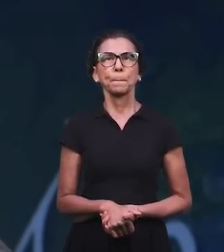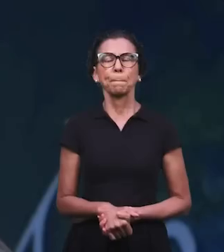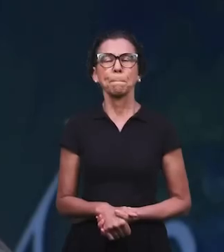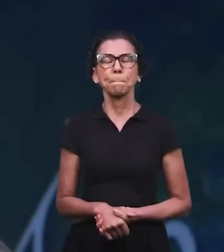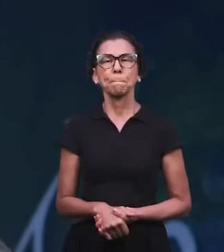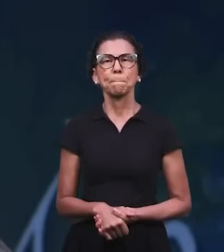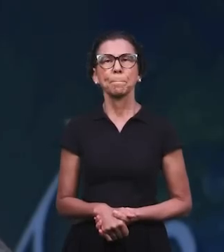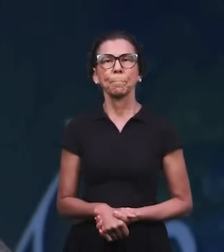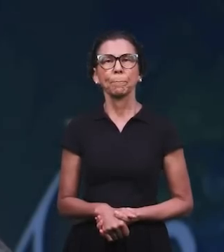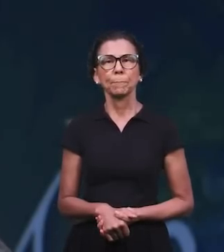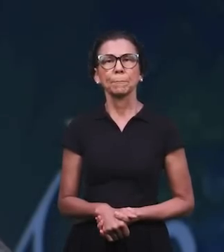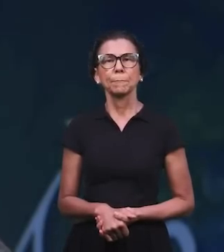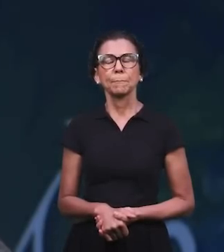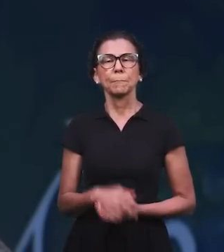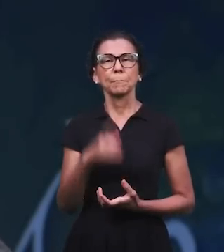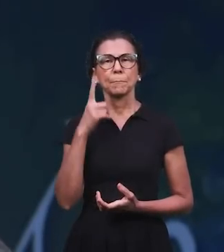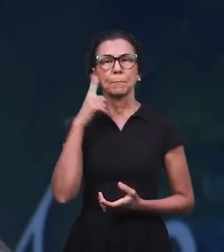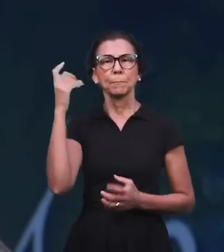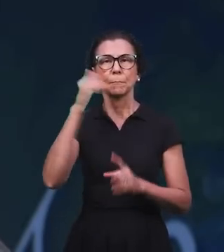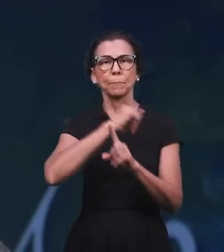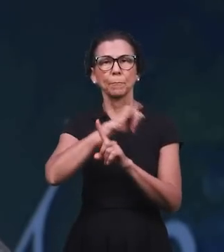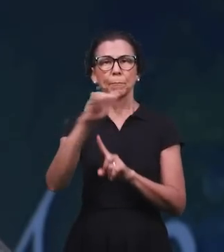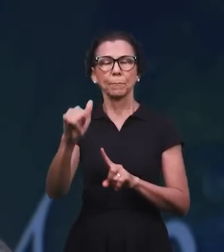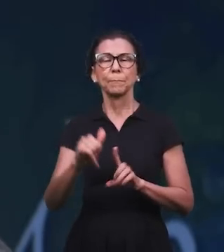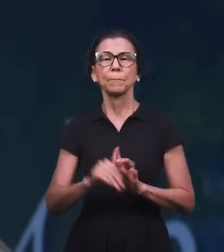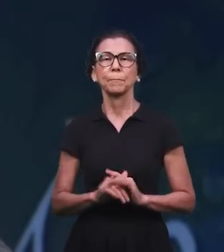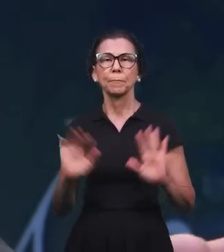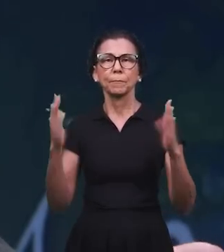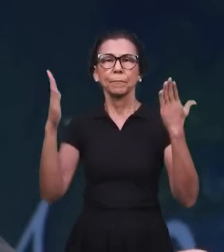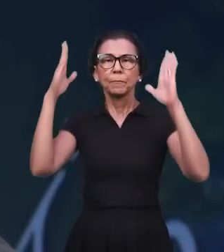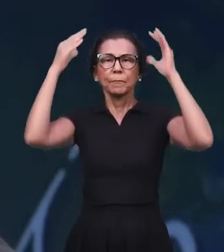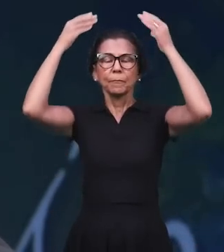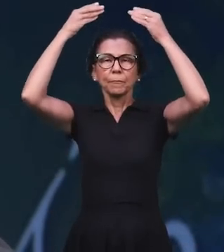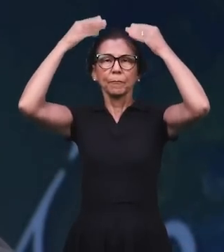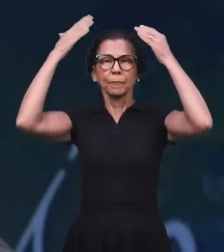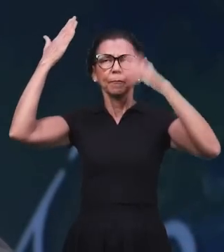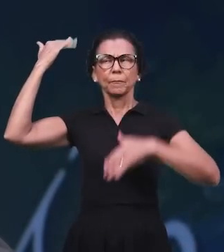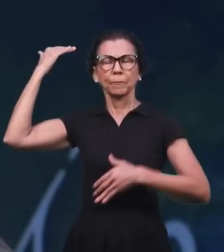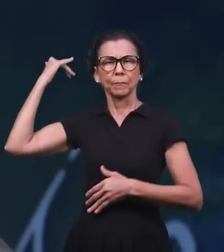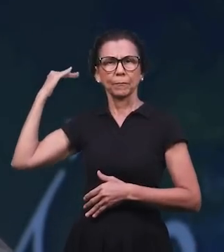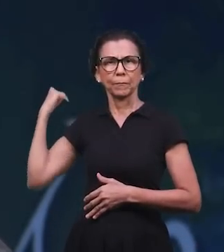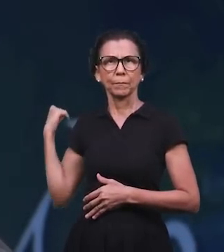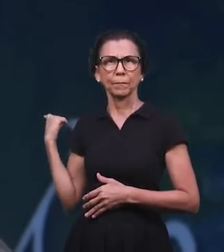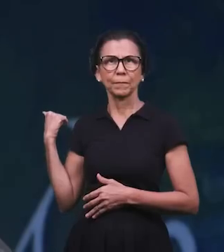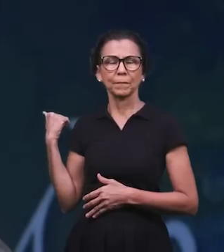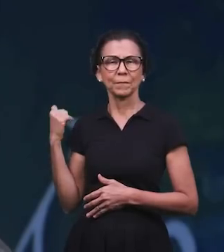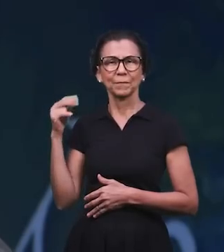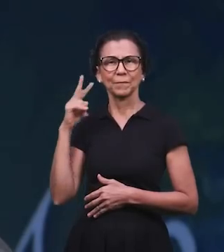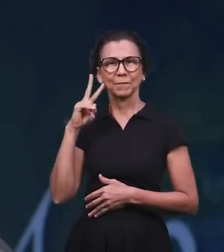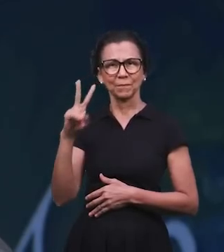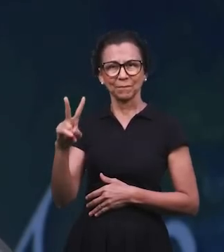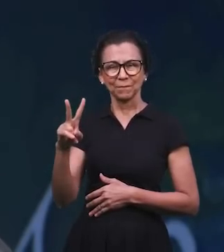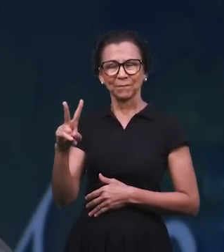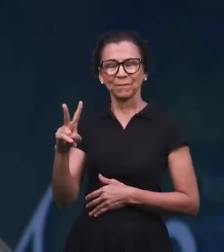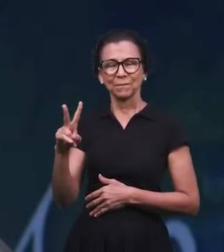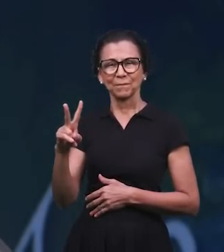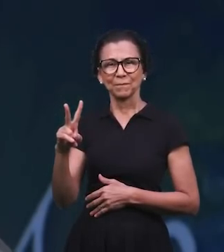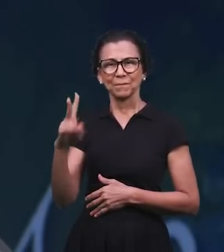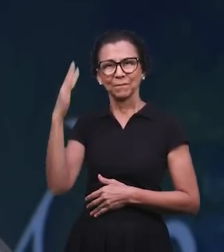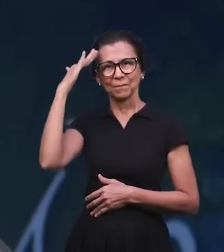essa profecia, né? Que é viva o rei. Lá no passado, Israel viveu anunciando o rei Salomão. Hoje nós